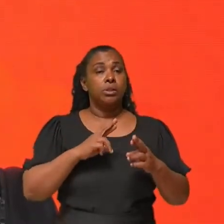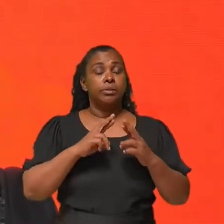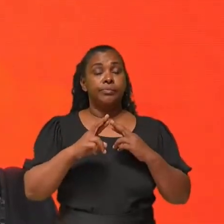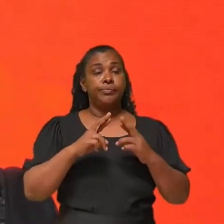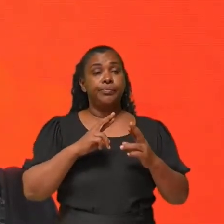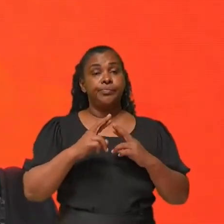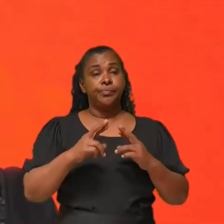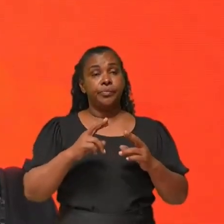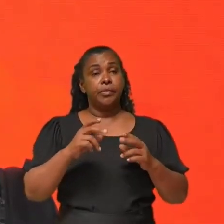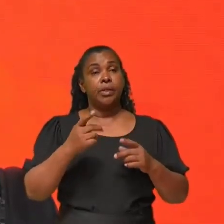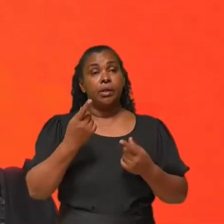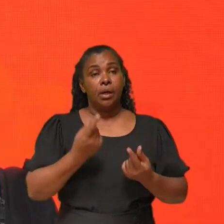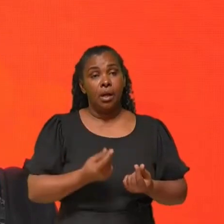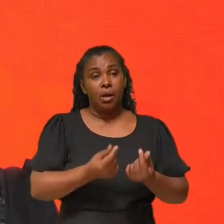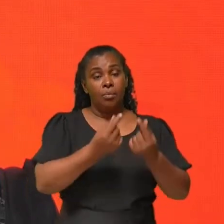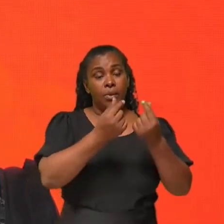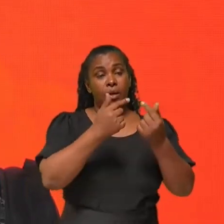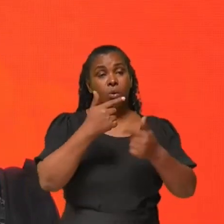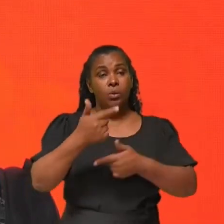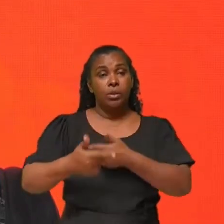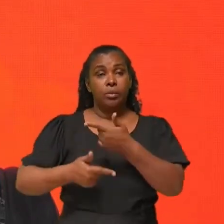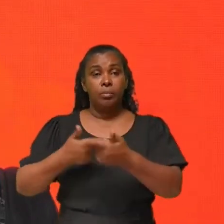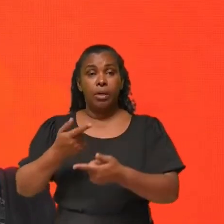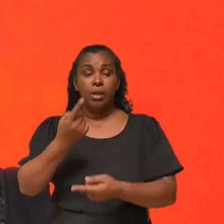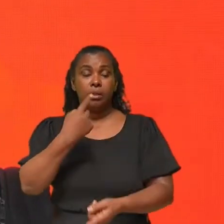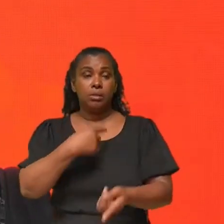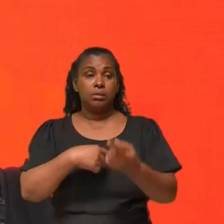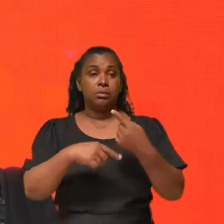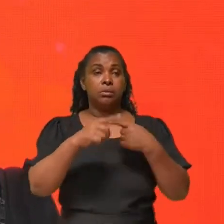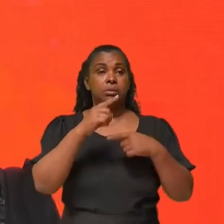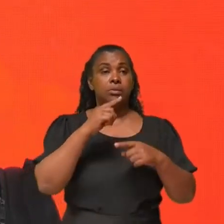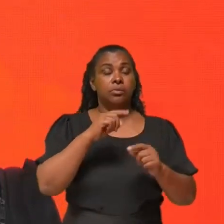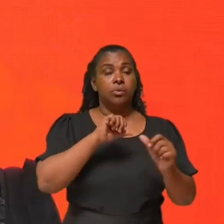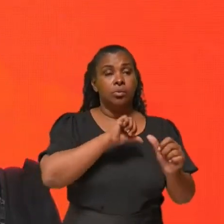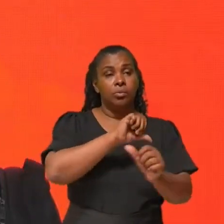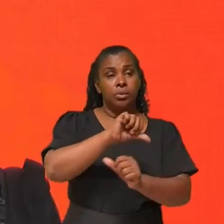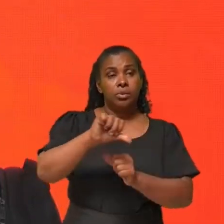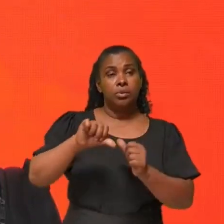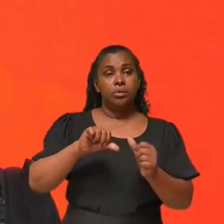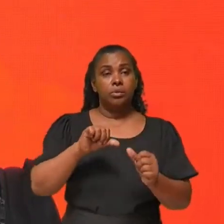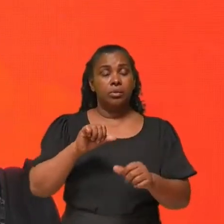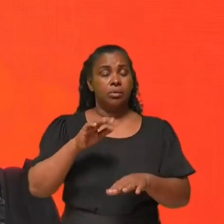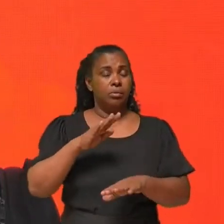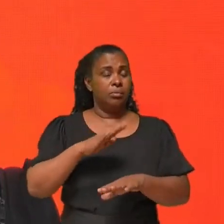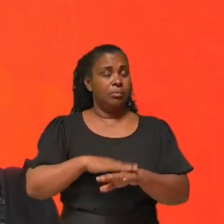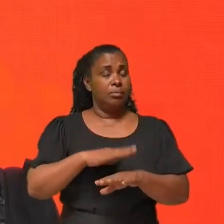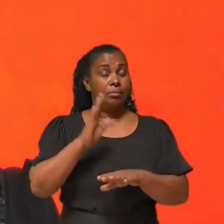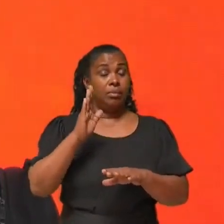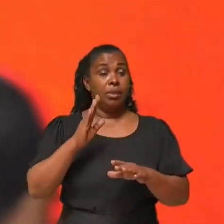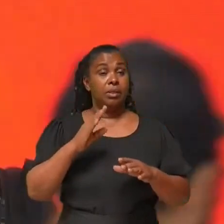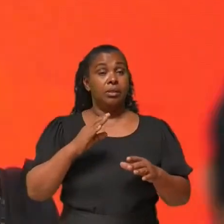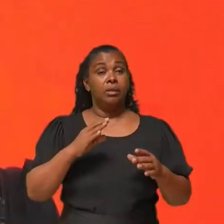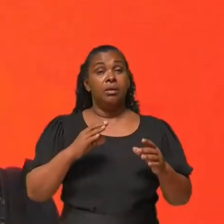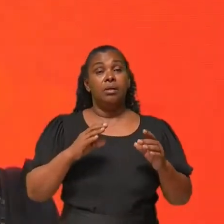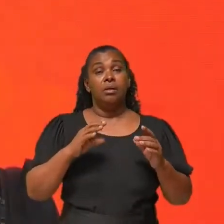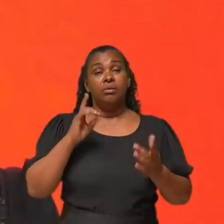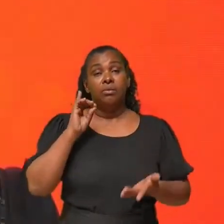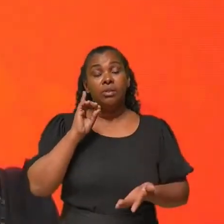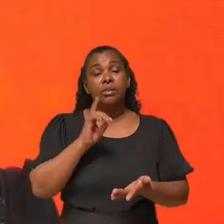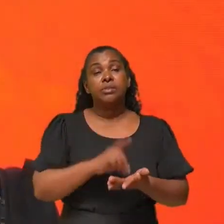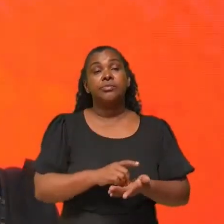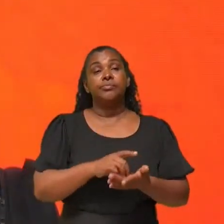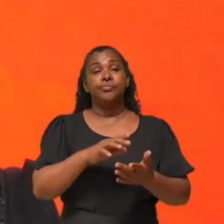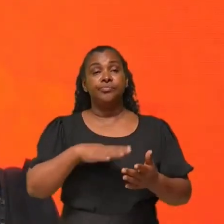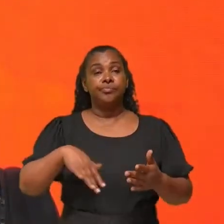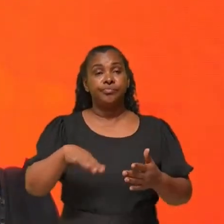suas transformações, são talvez a parte mais material dessas transformações no espaço e tempo que nós